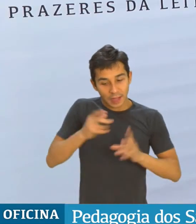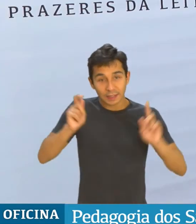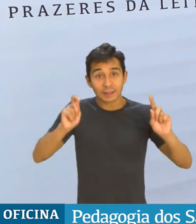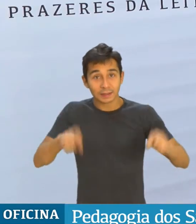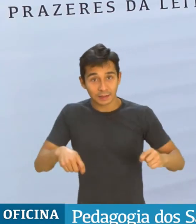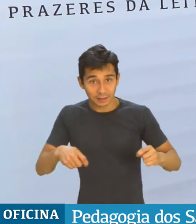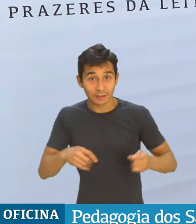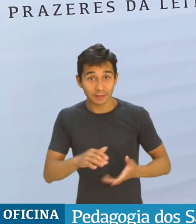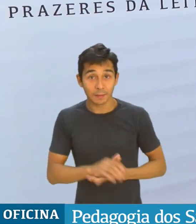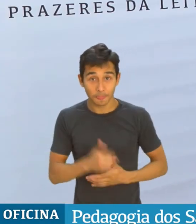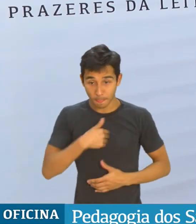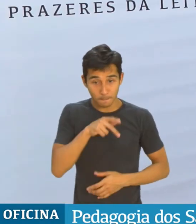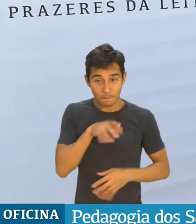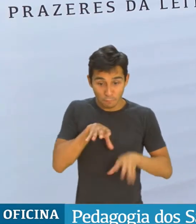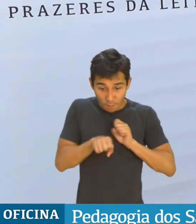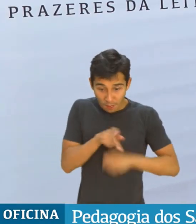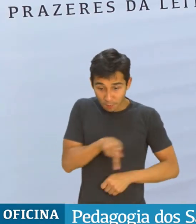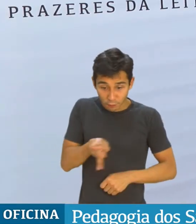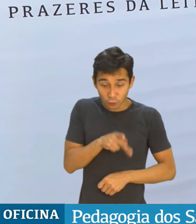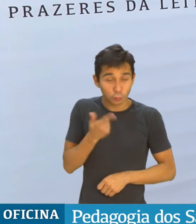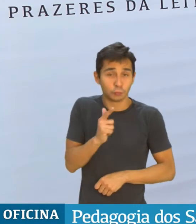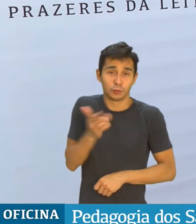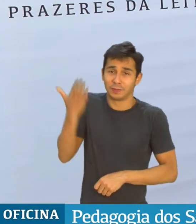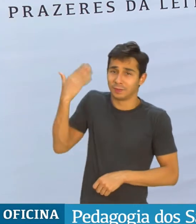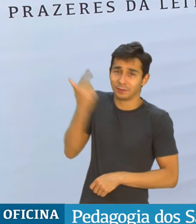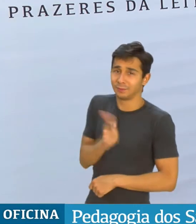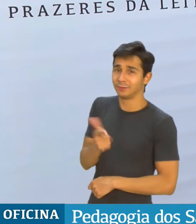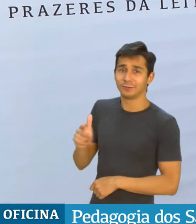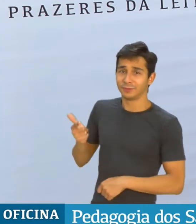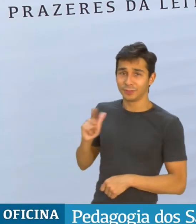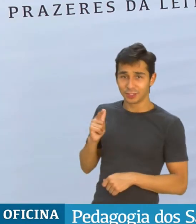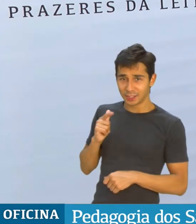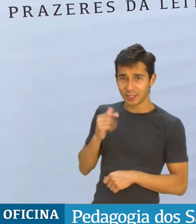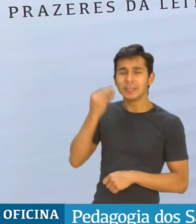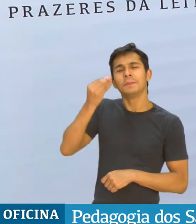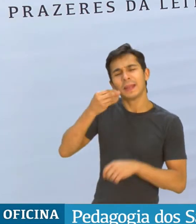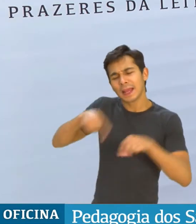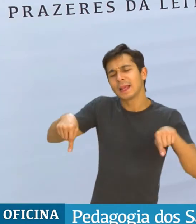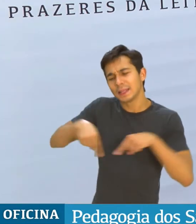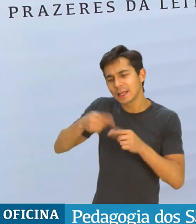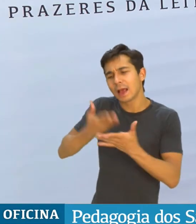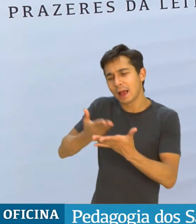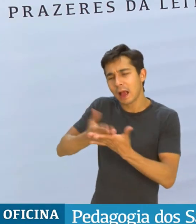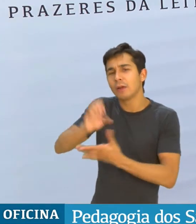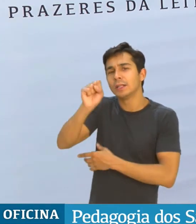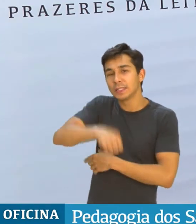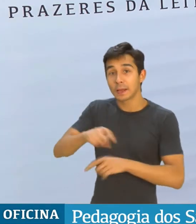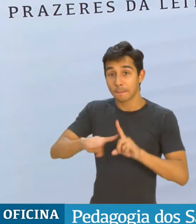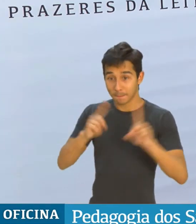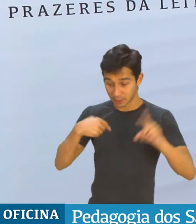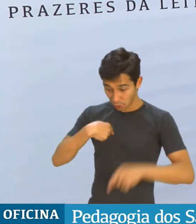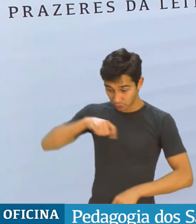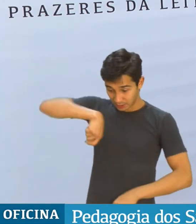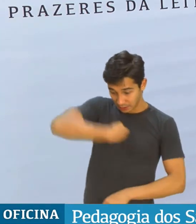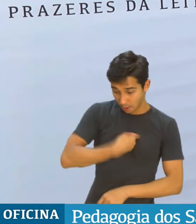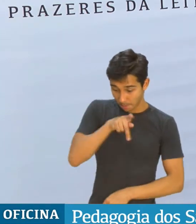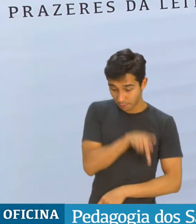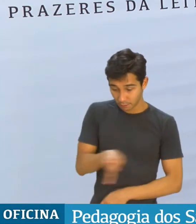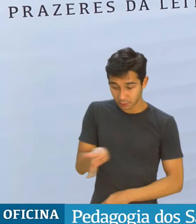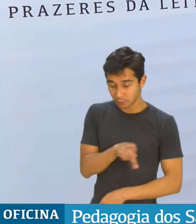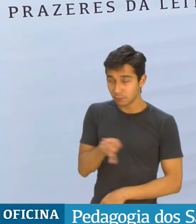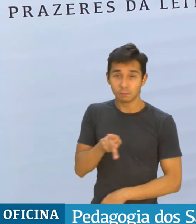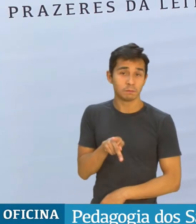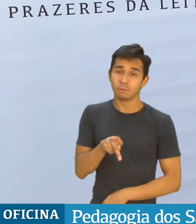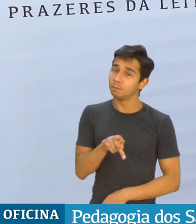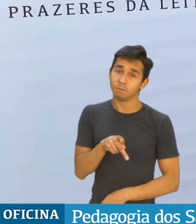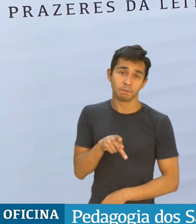era nem professor propriamente dito. Eu não me considerava. Eu já tinha a experiência da sala de aula, mas era uma experiência de pouco